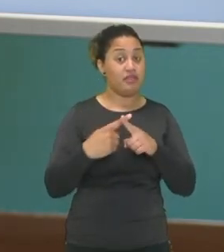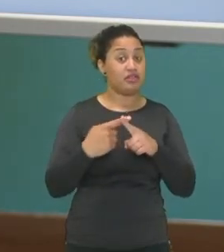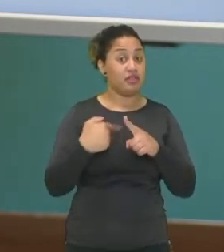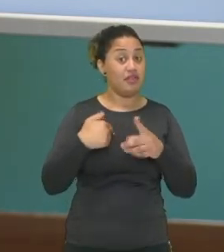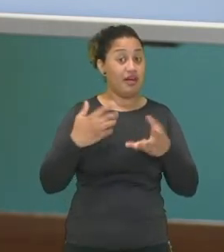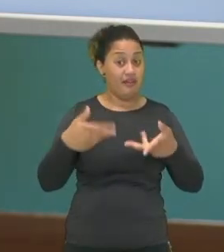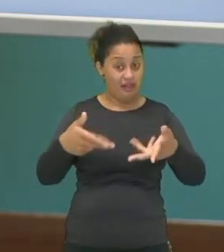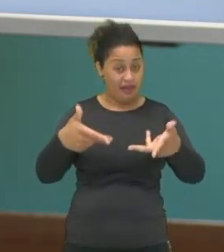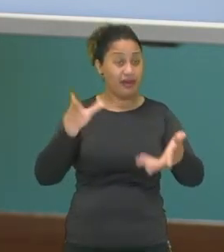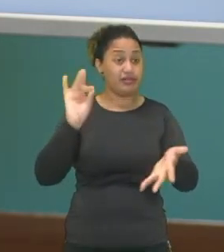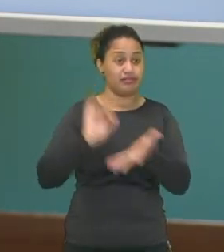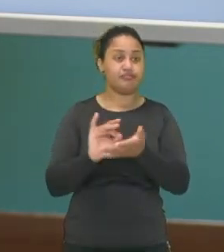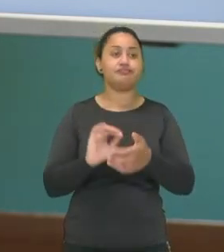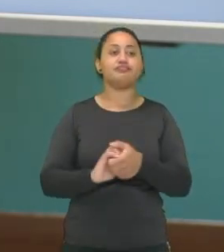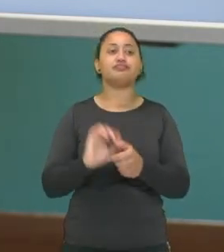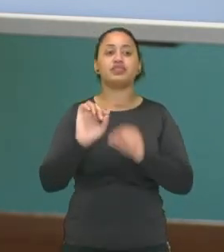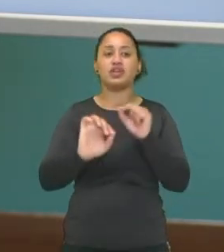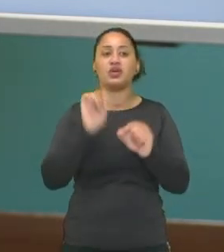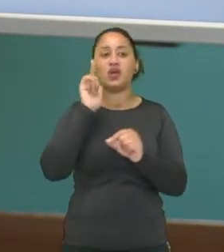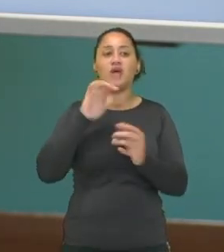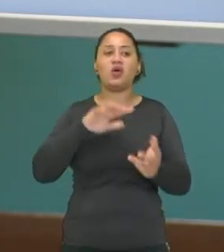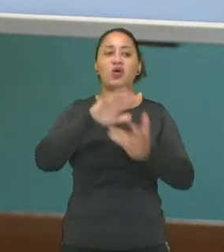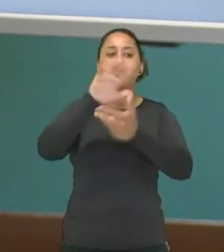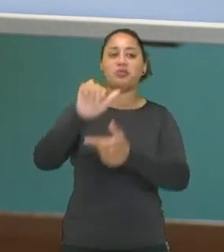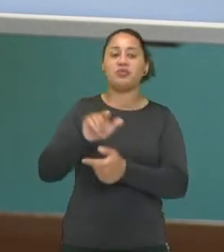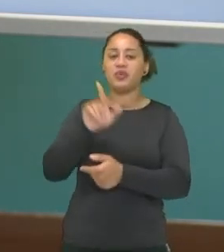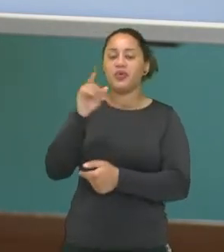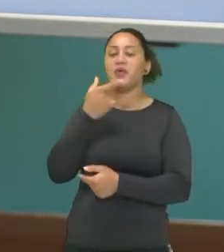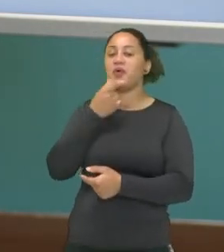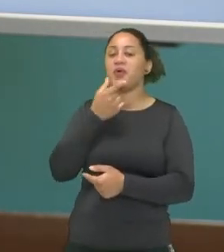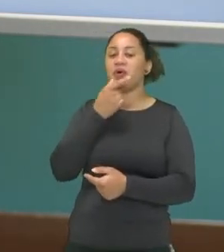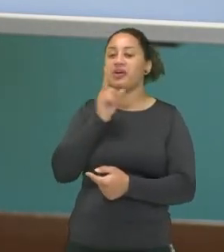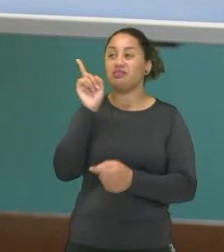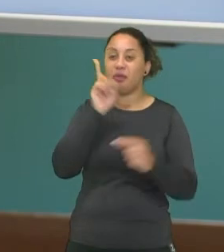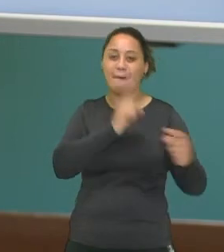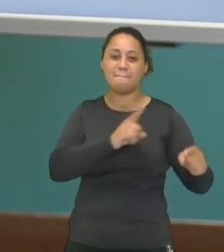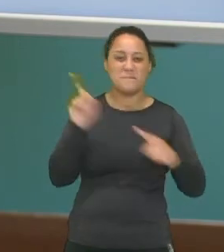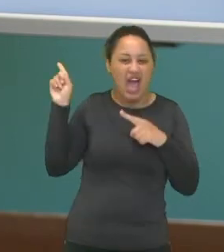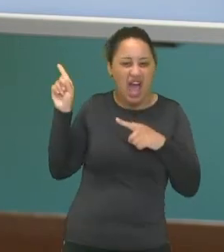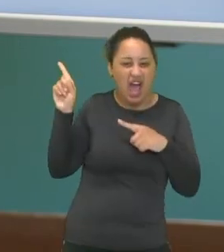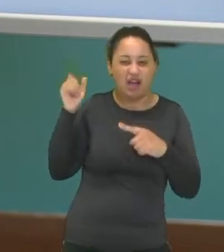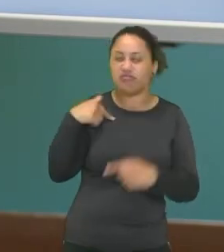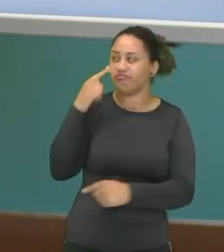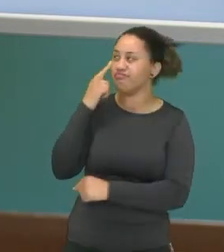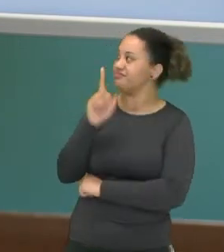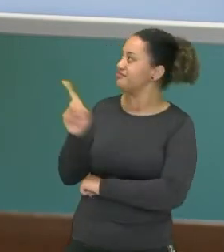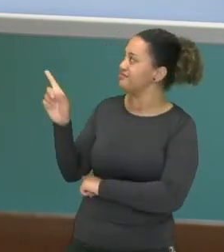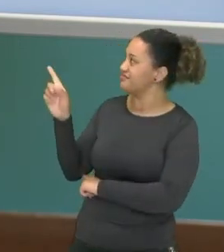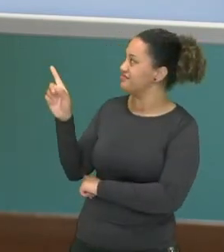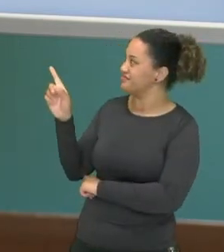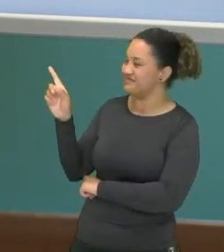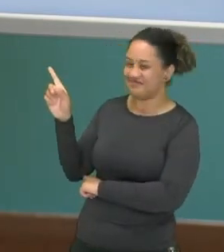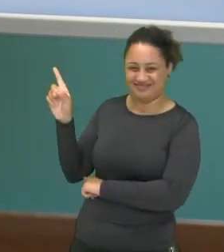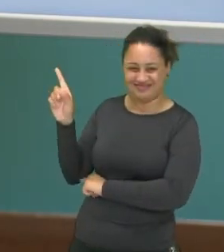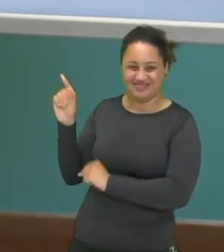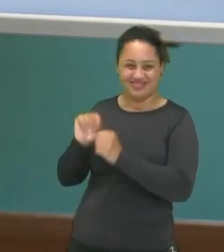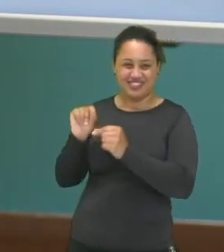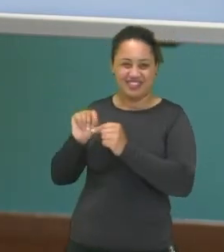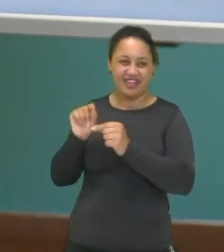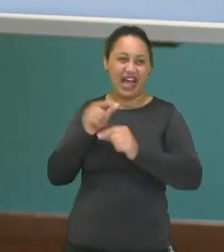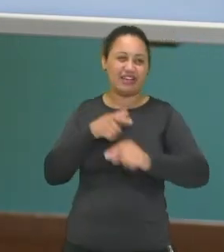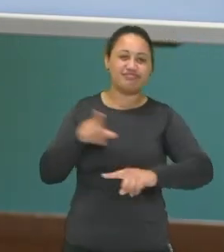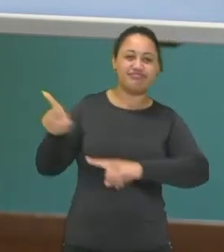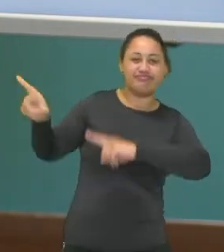velocidade. O recordista mundial é este senhor que está aparecendo aí, né, na nossa imagem,